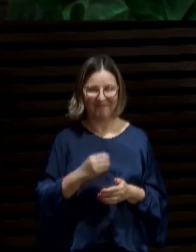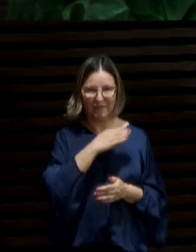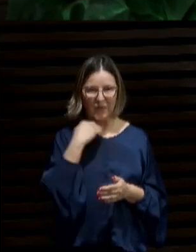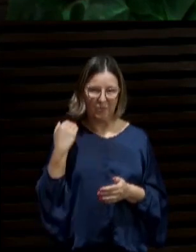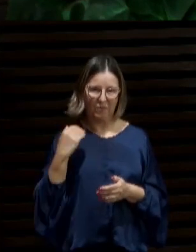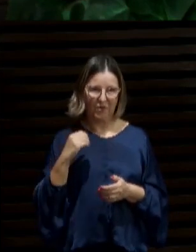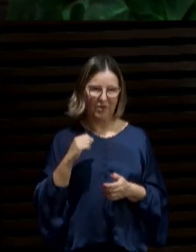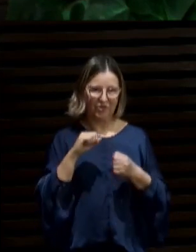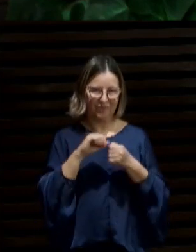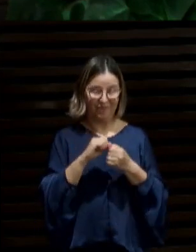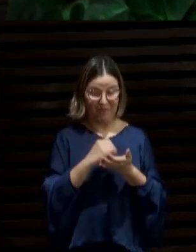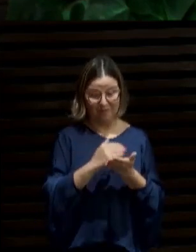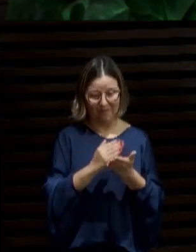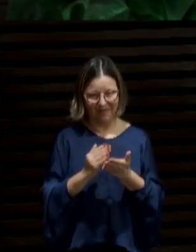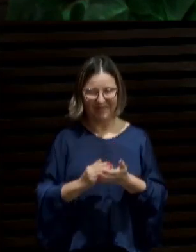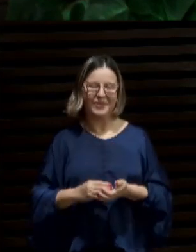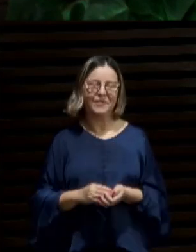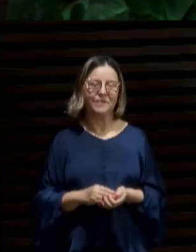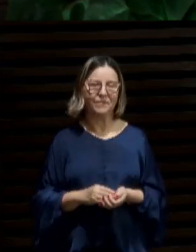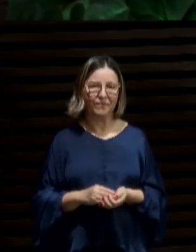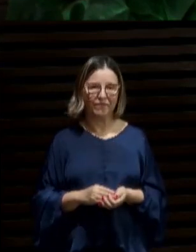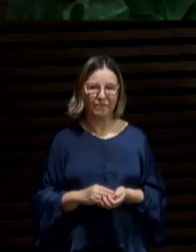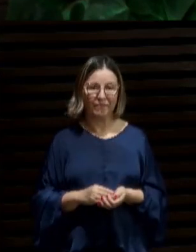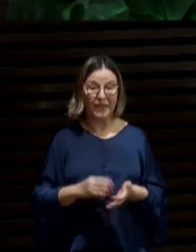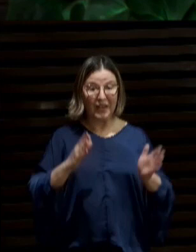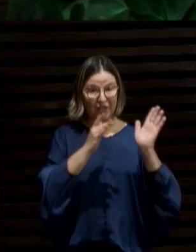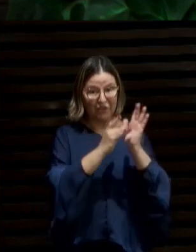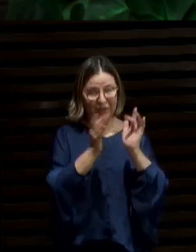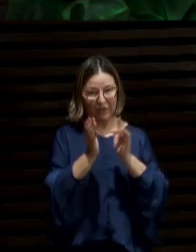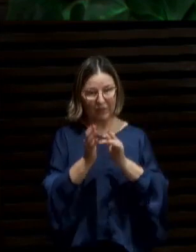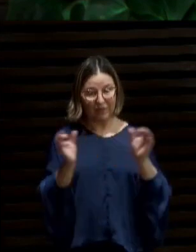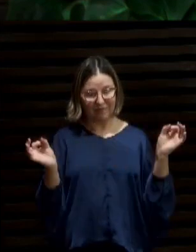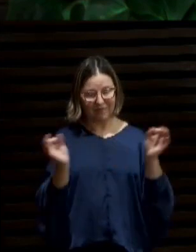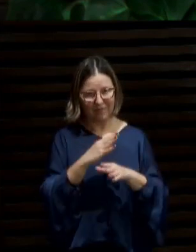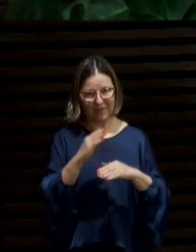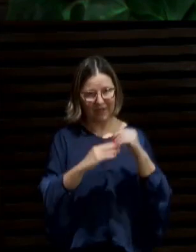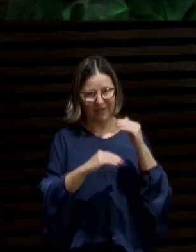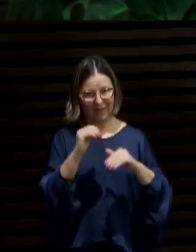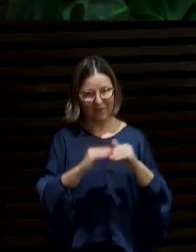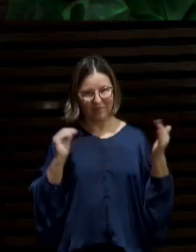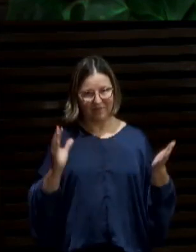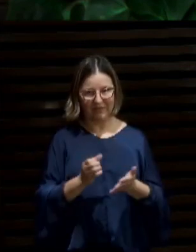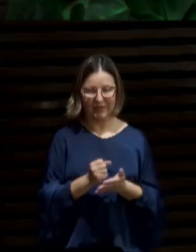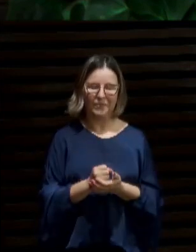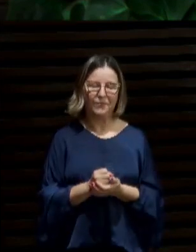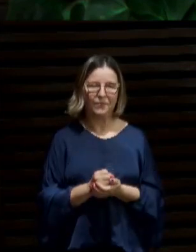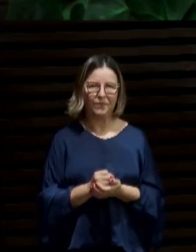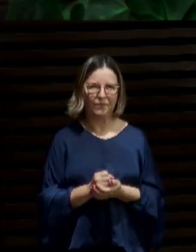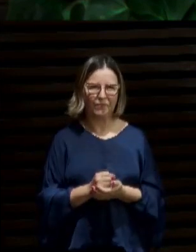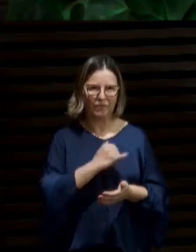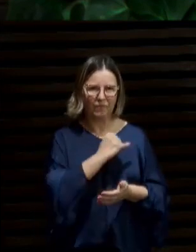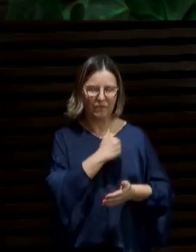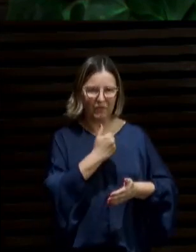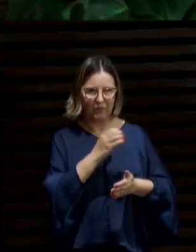compartilhada. Então Ele ia consumar a obra. E no João capítulo